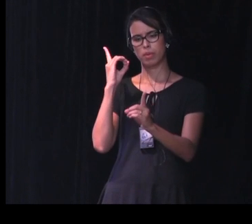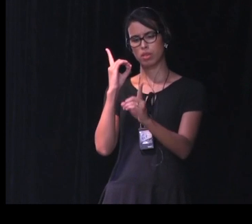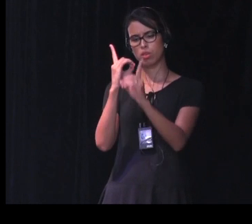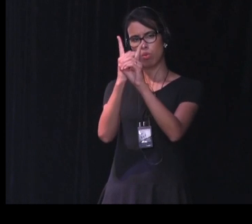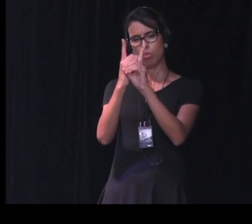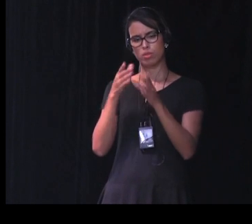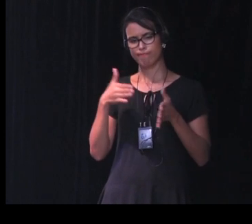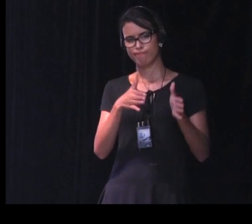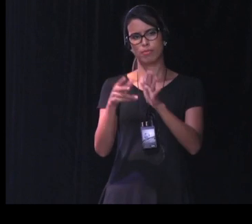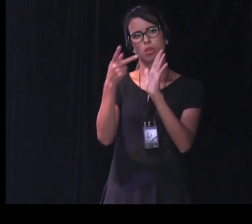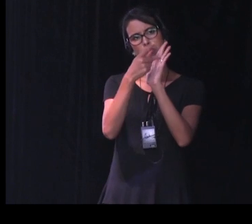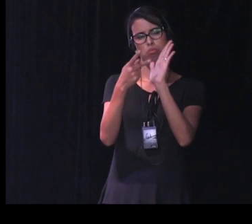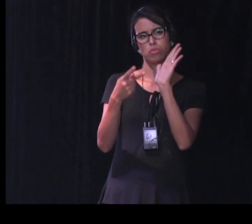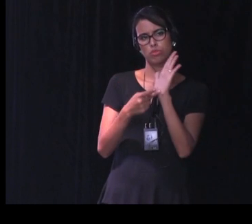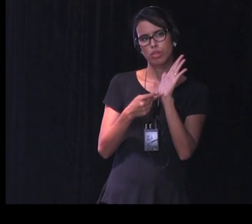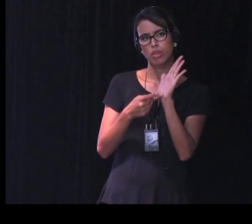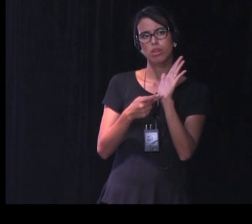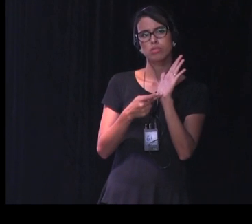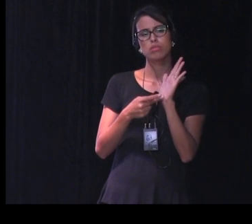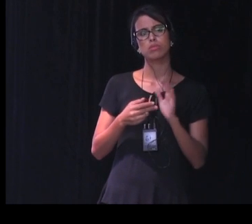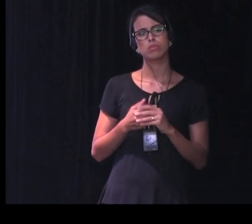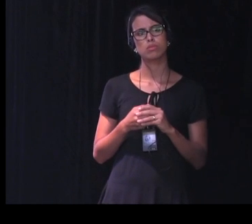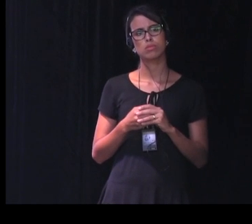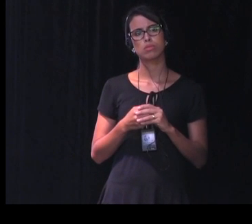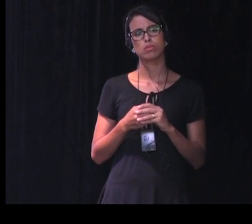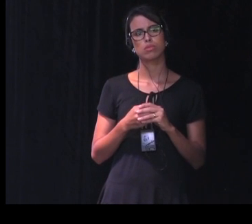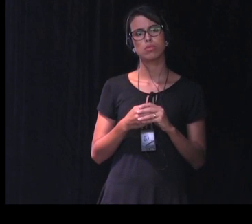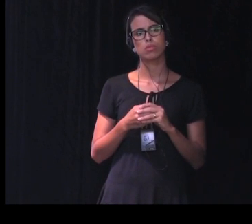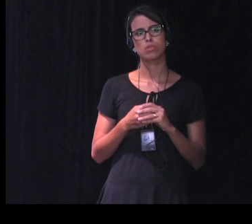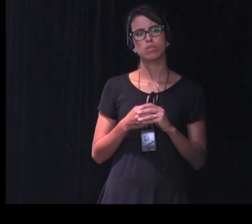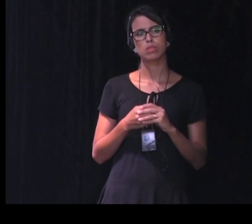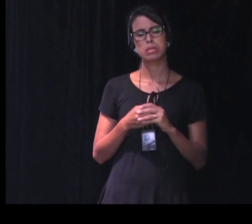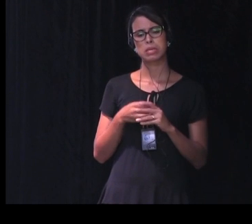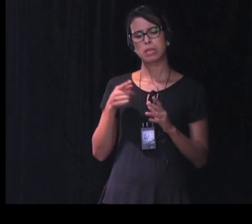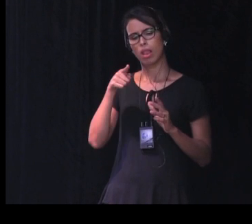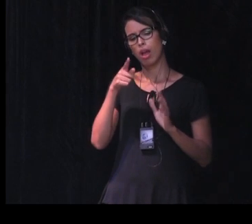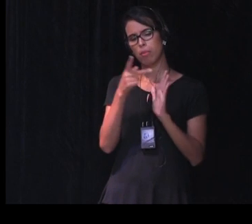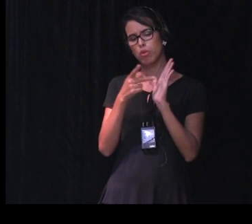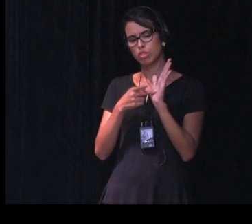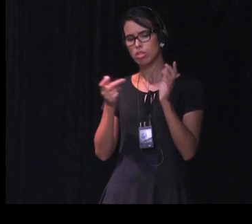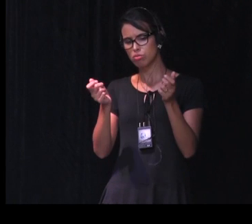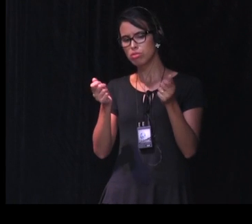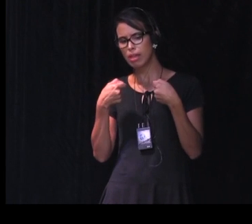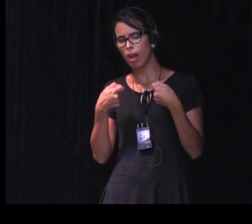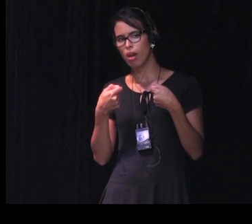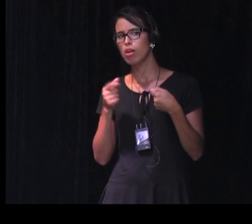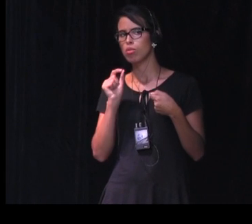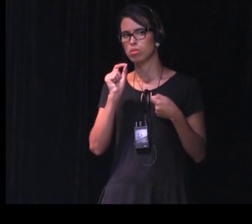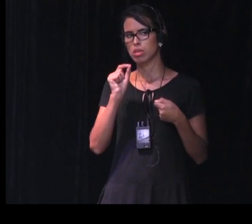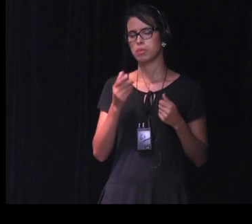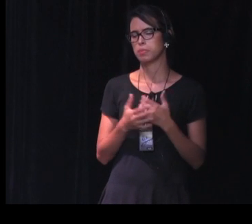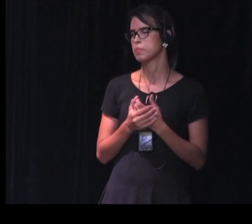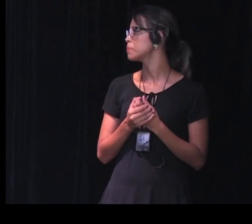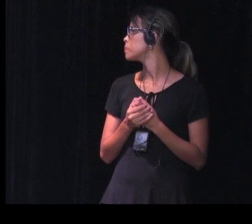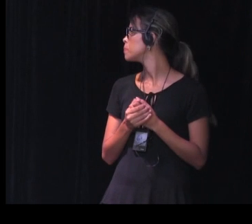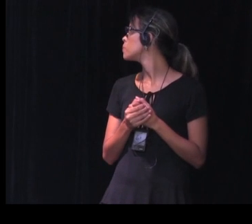os possíveis caminhos ou projetos que, da mesma forma, são passíveis de